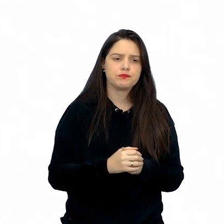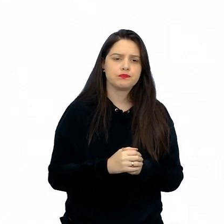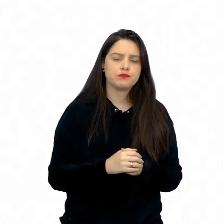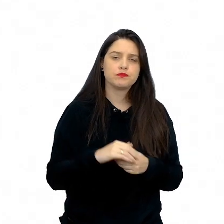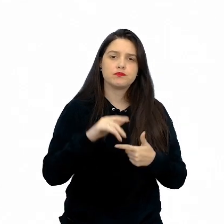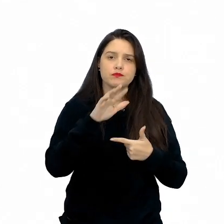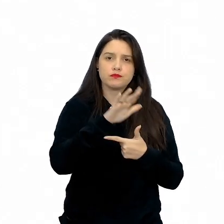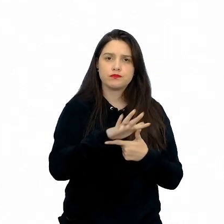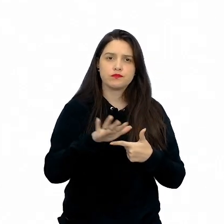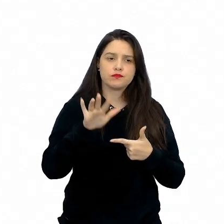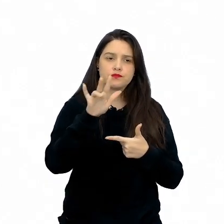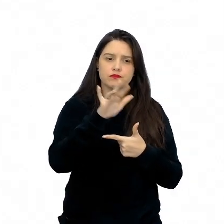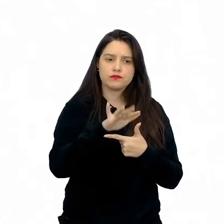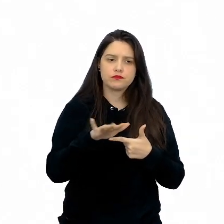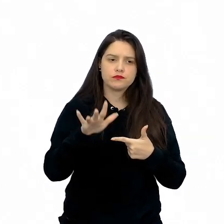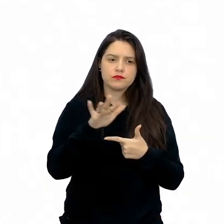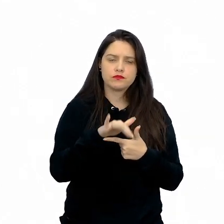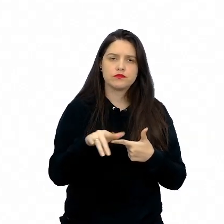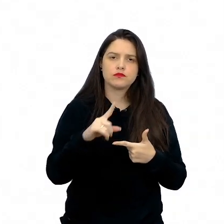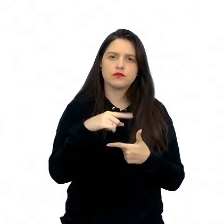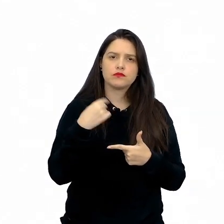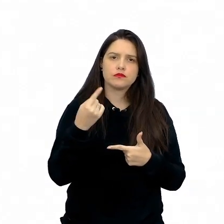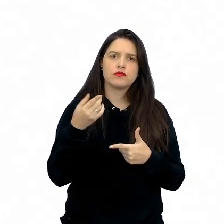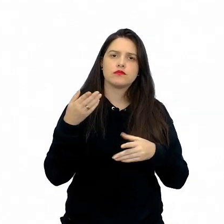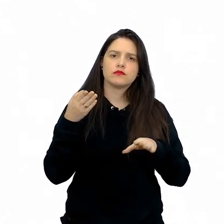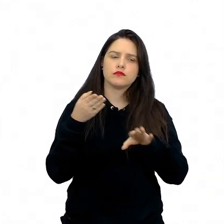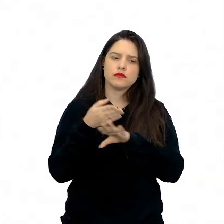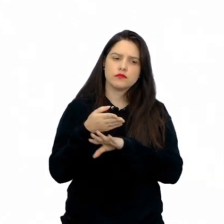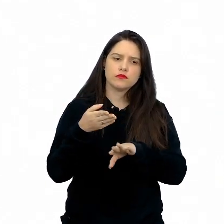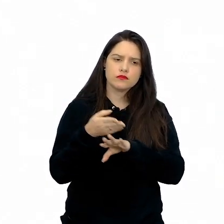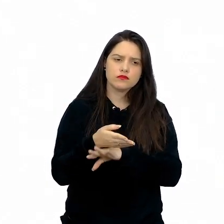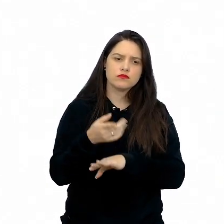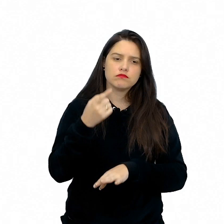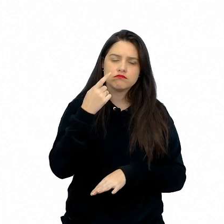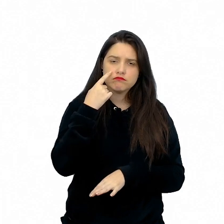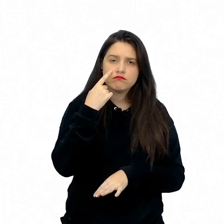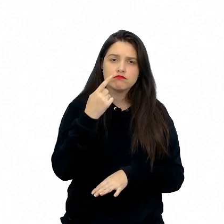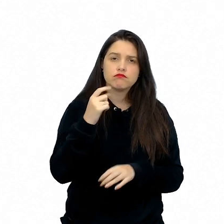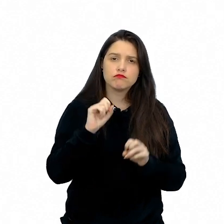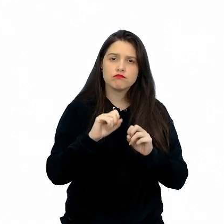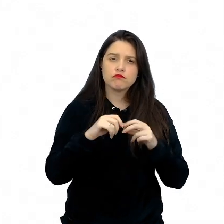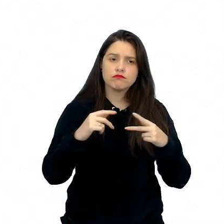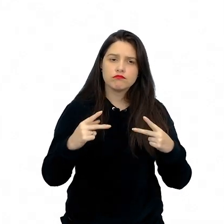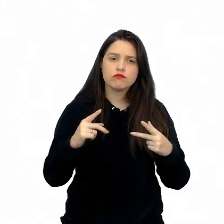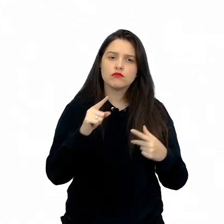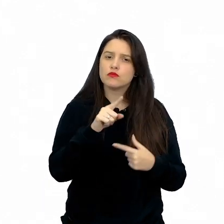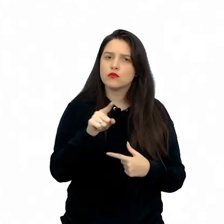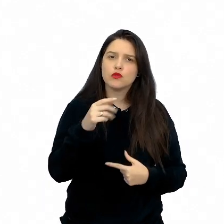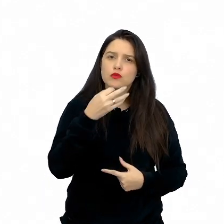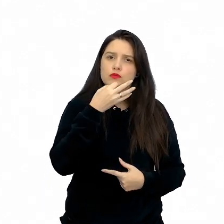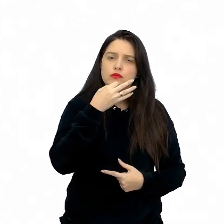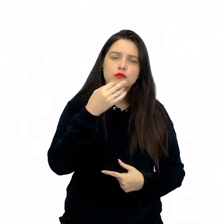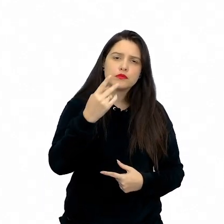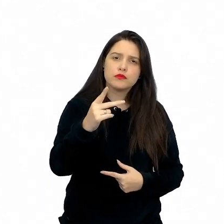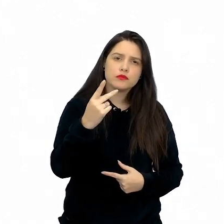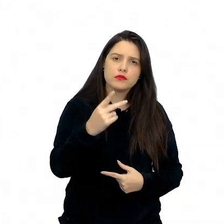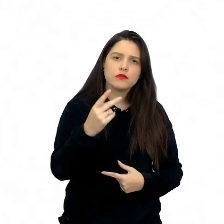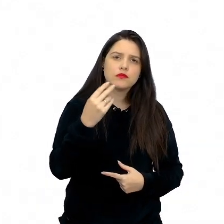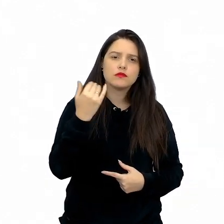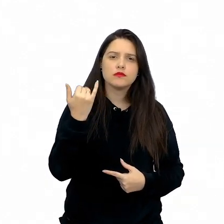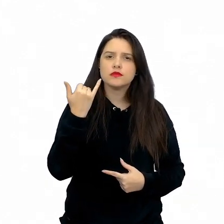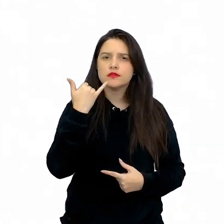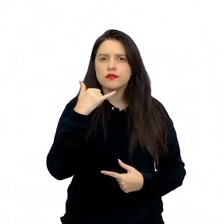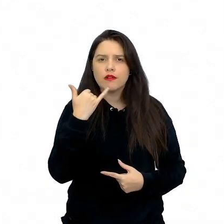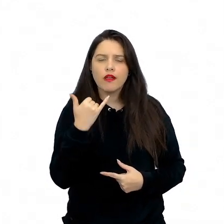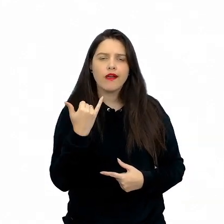QR Code para você que me acompanhou até agora, colocar lá a sua opinião, põe aí o seu